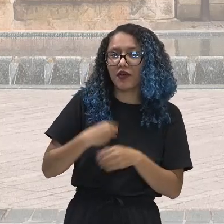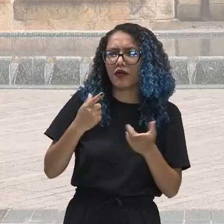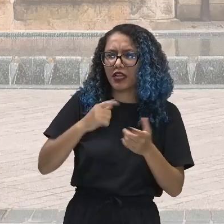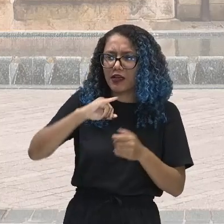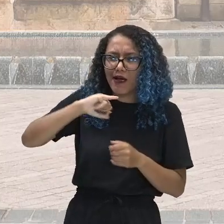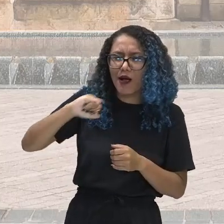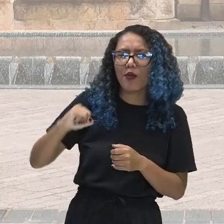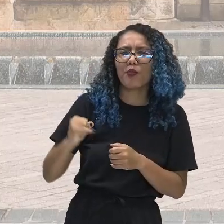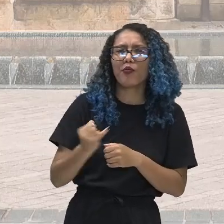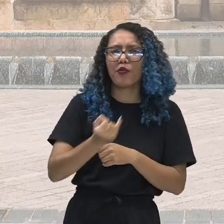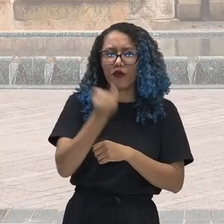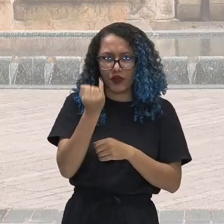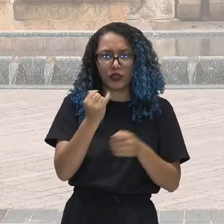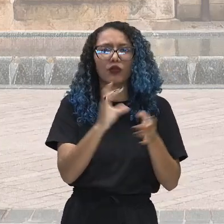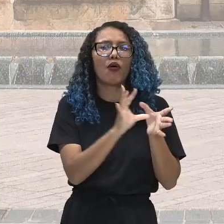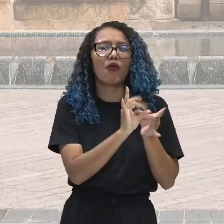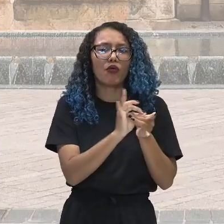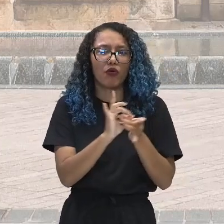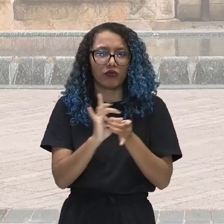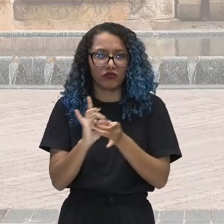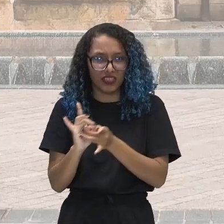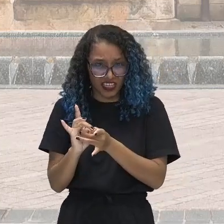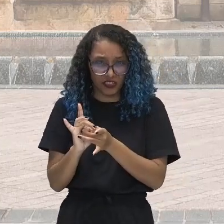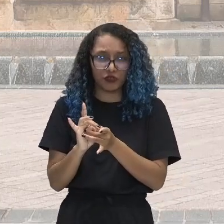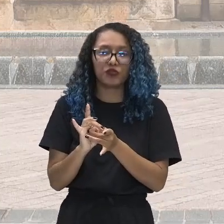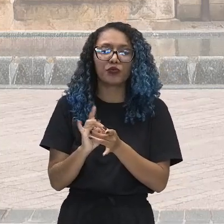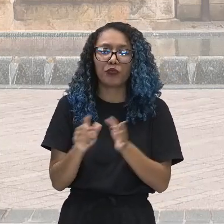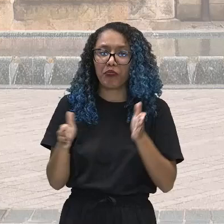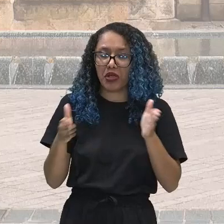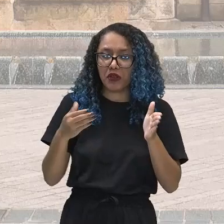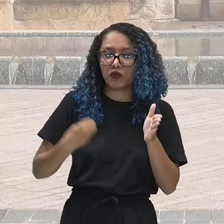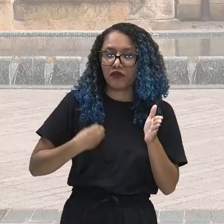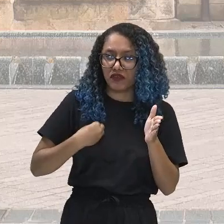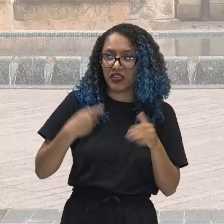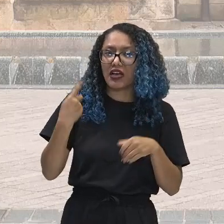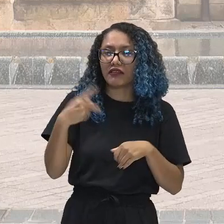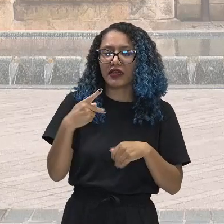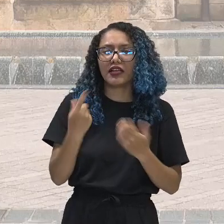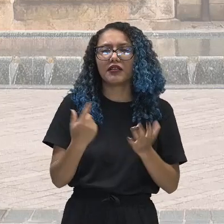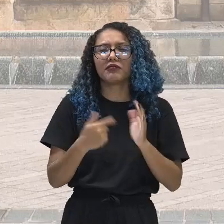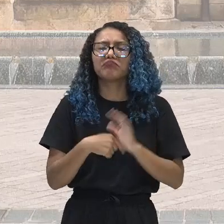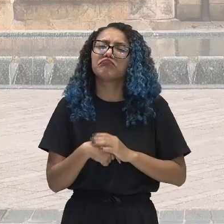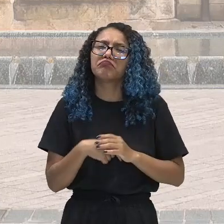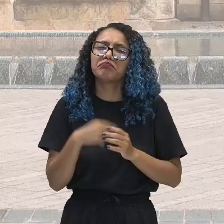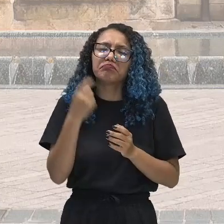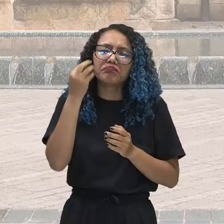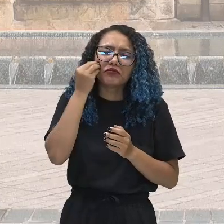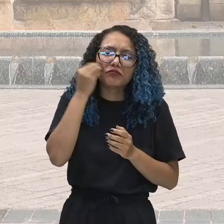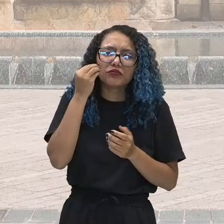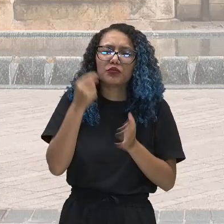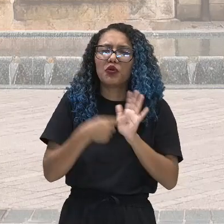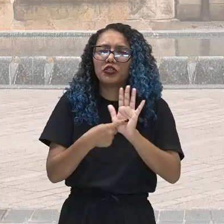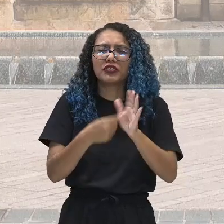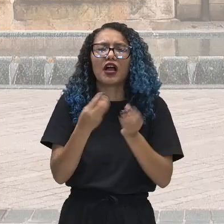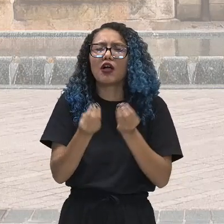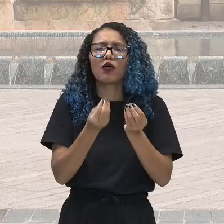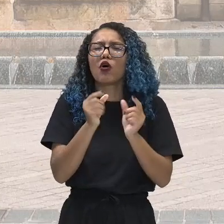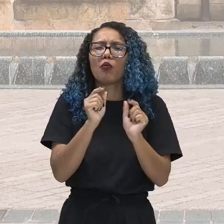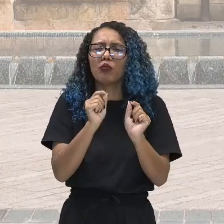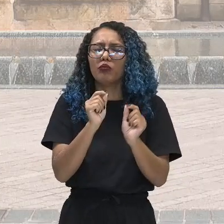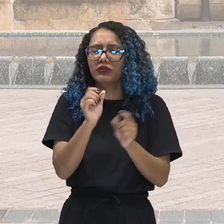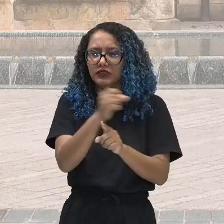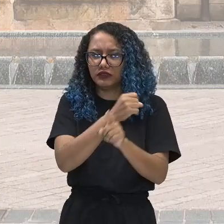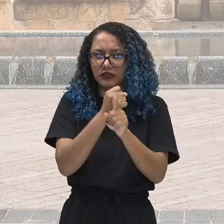social que é justamente o seu tempo e buscou demonstrar como a sociologia é capaz